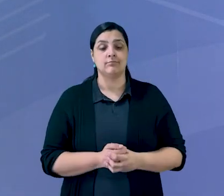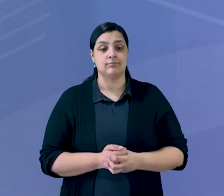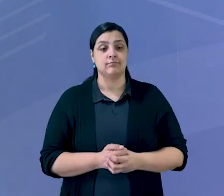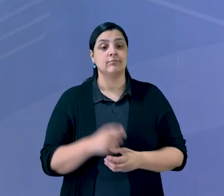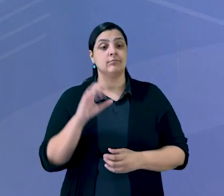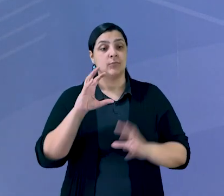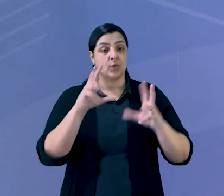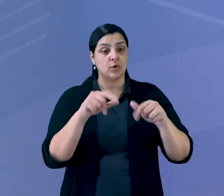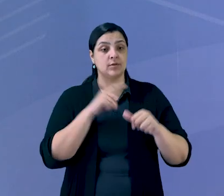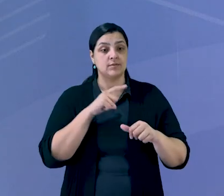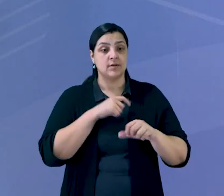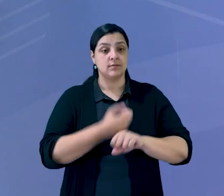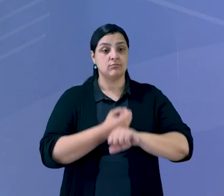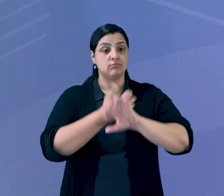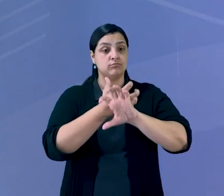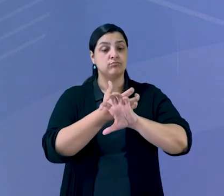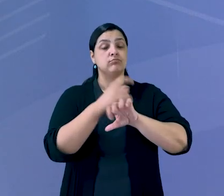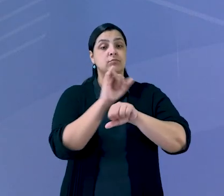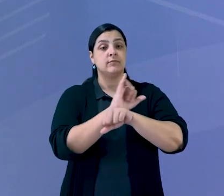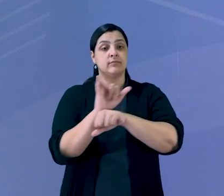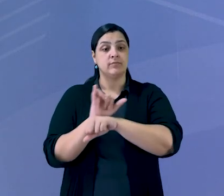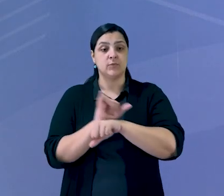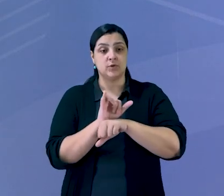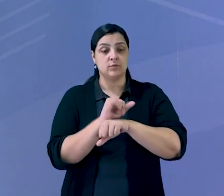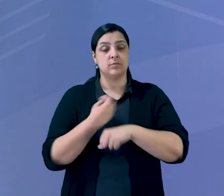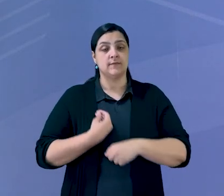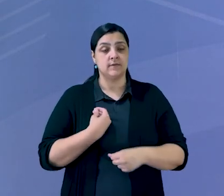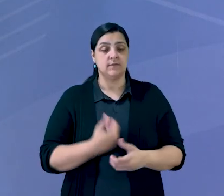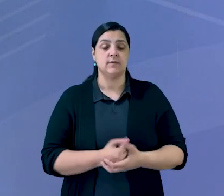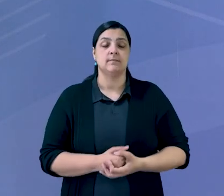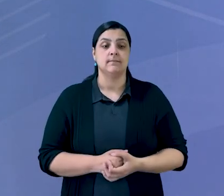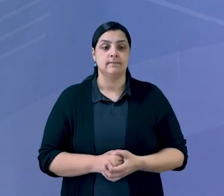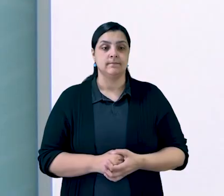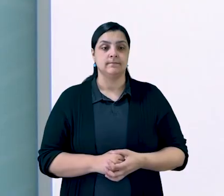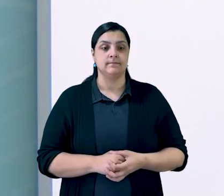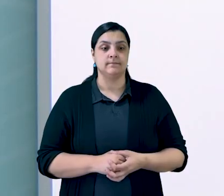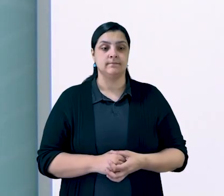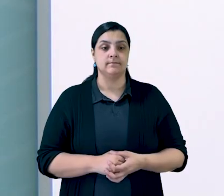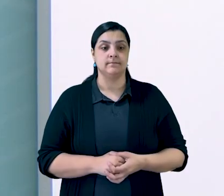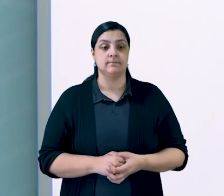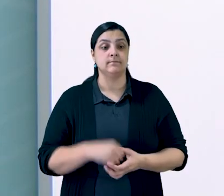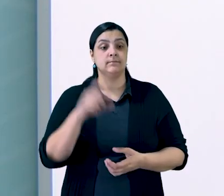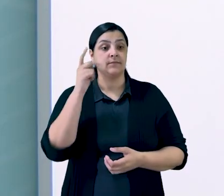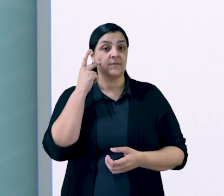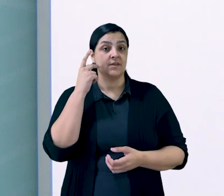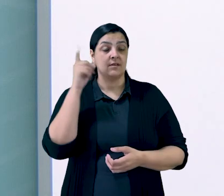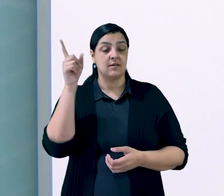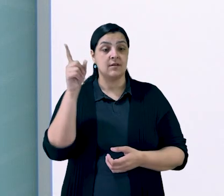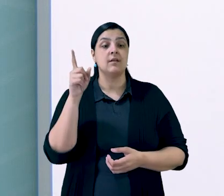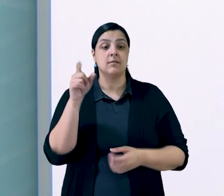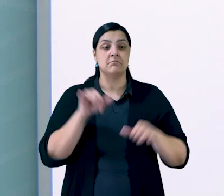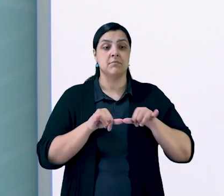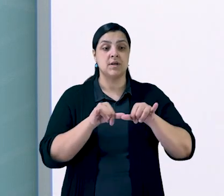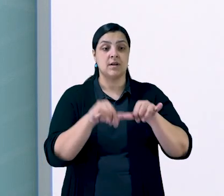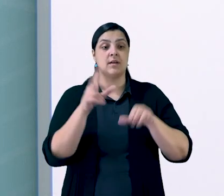quartas-feiras e todas contam com transmissão ao vivo pelo canal do Tribunal no YouTube. No Ceará, os empregados de uma rede de supermercados